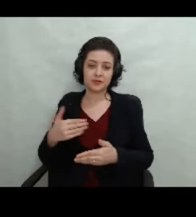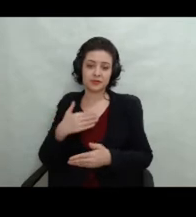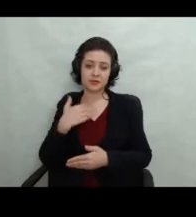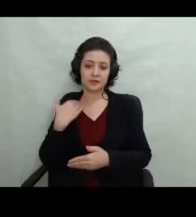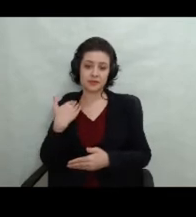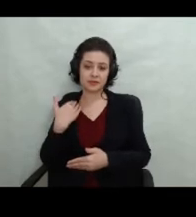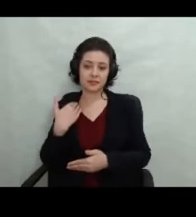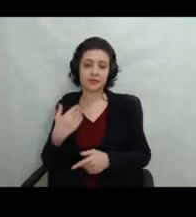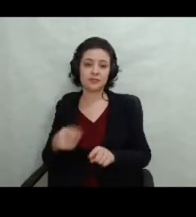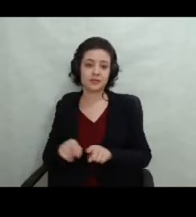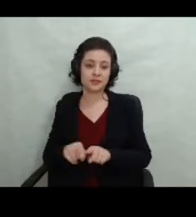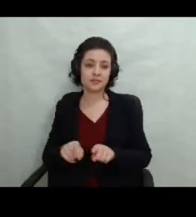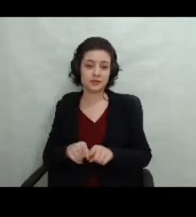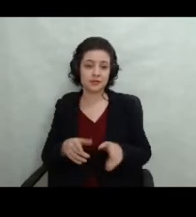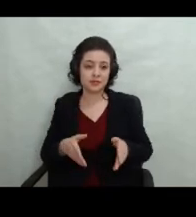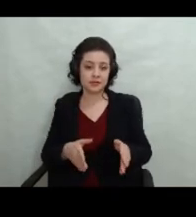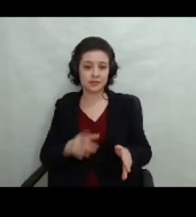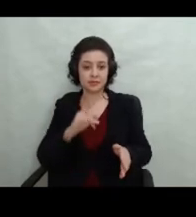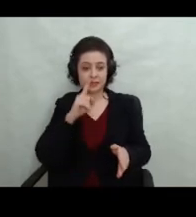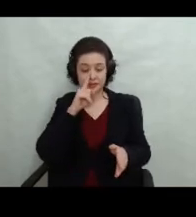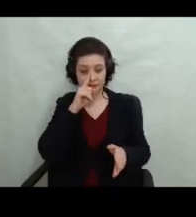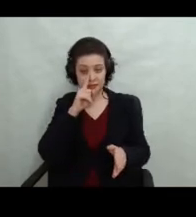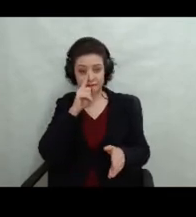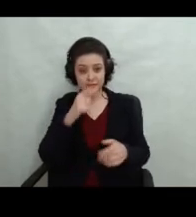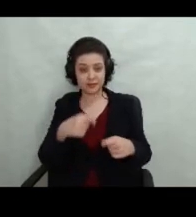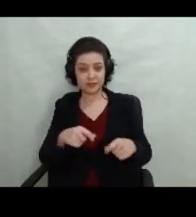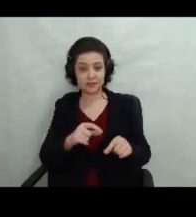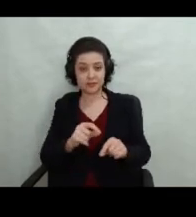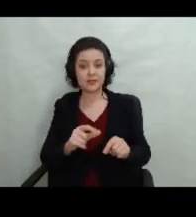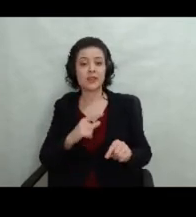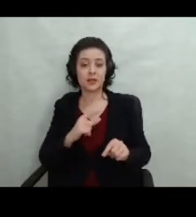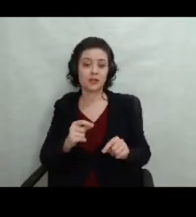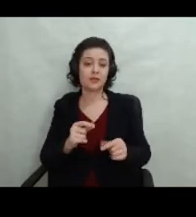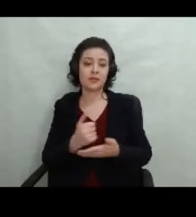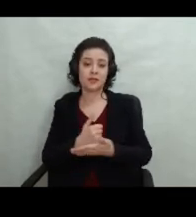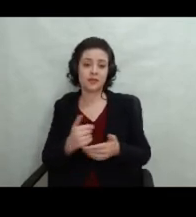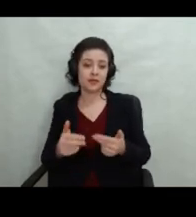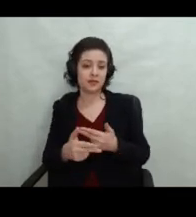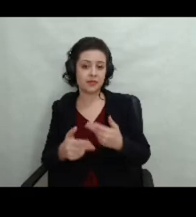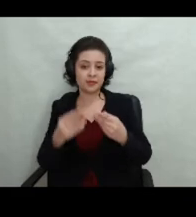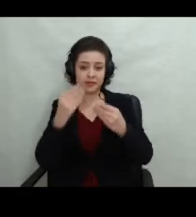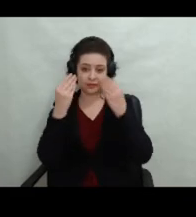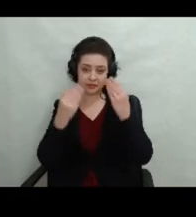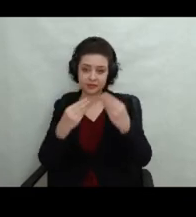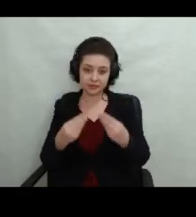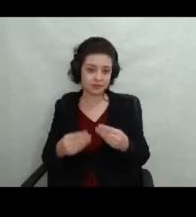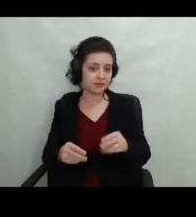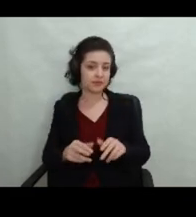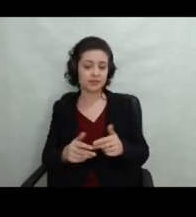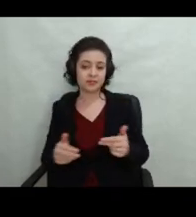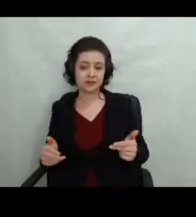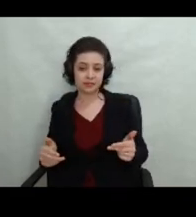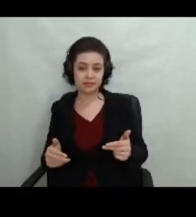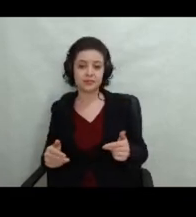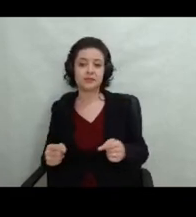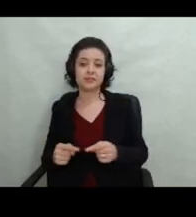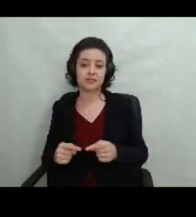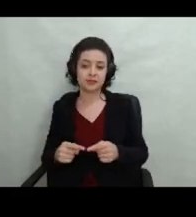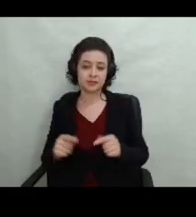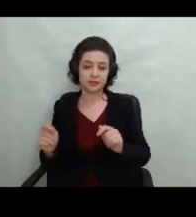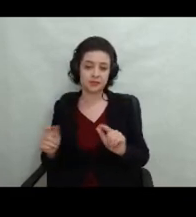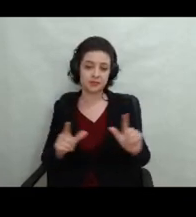cemitérios considerados de fármacos cosméticos ou drogas ilícitas. Próximo, por favor.